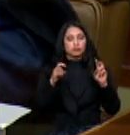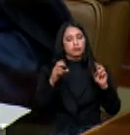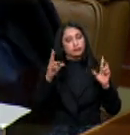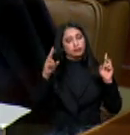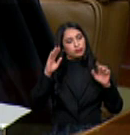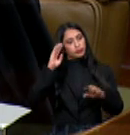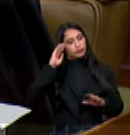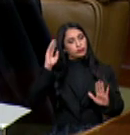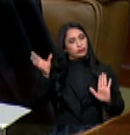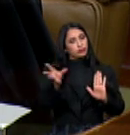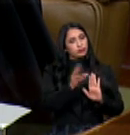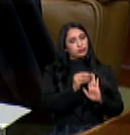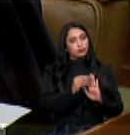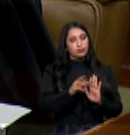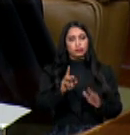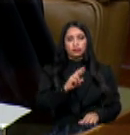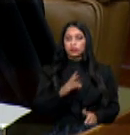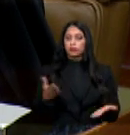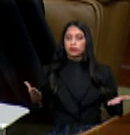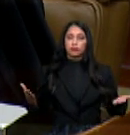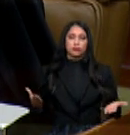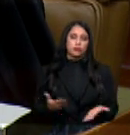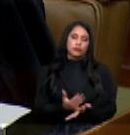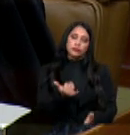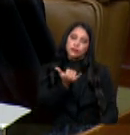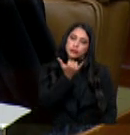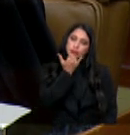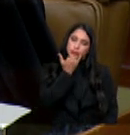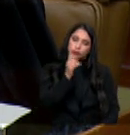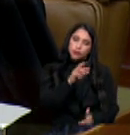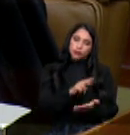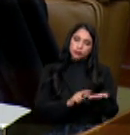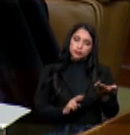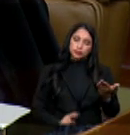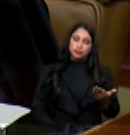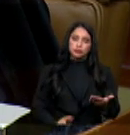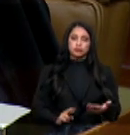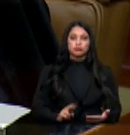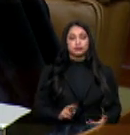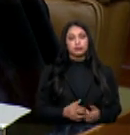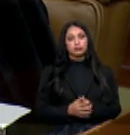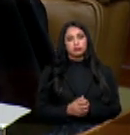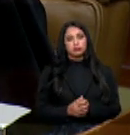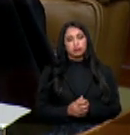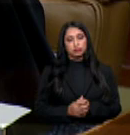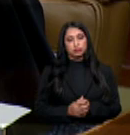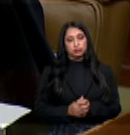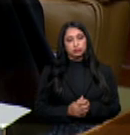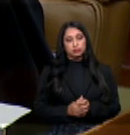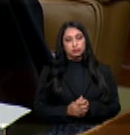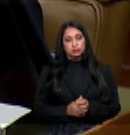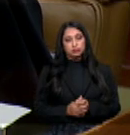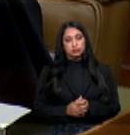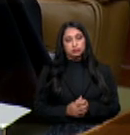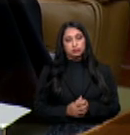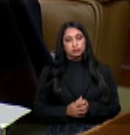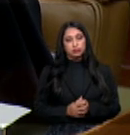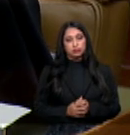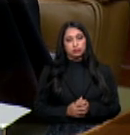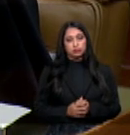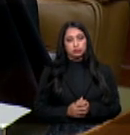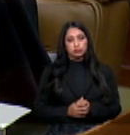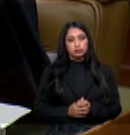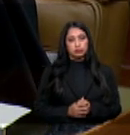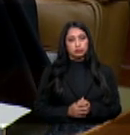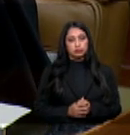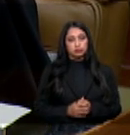ser de improcedência, pedindo vênia e homenageando as conclusões diversas. No